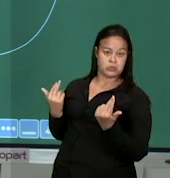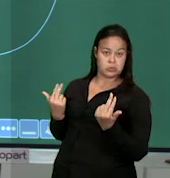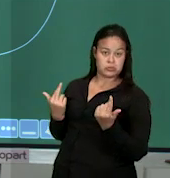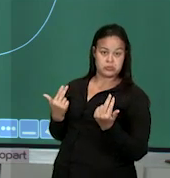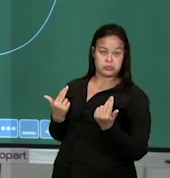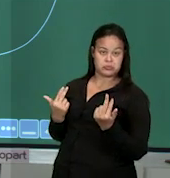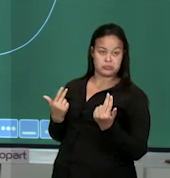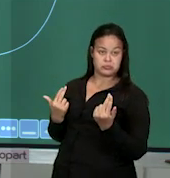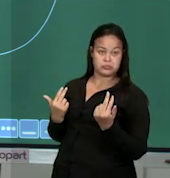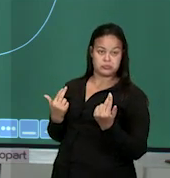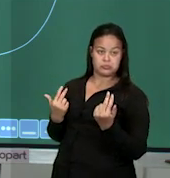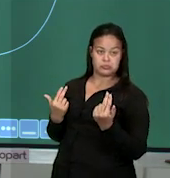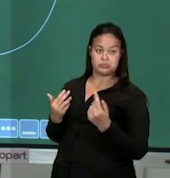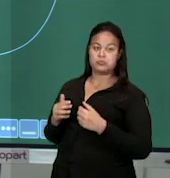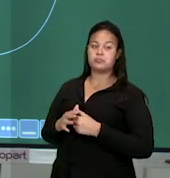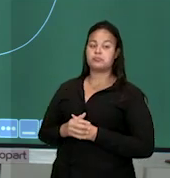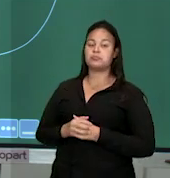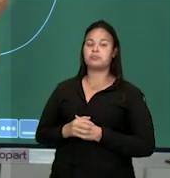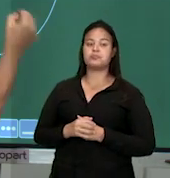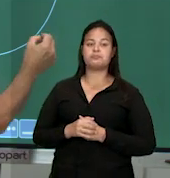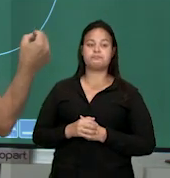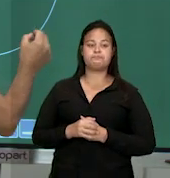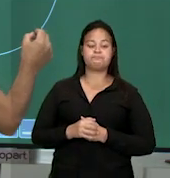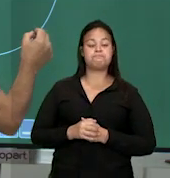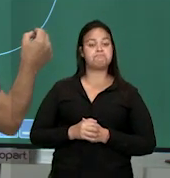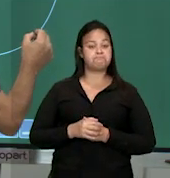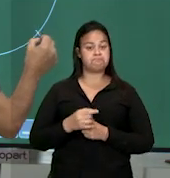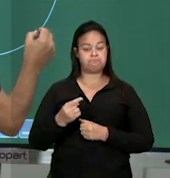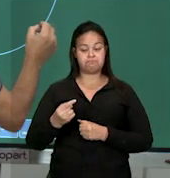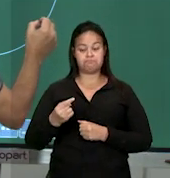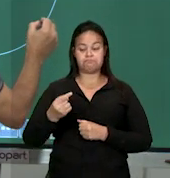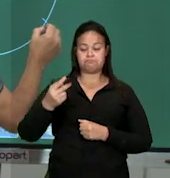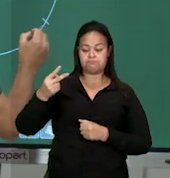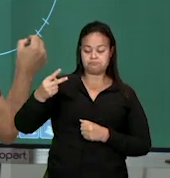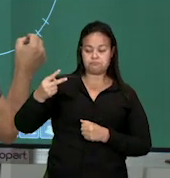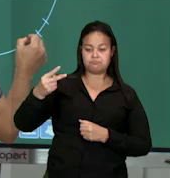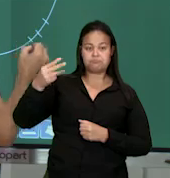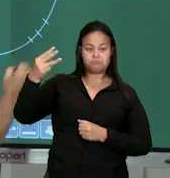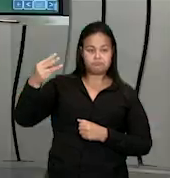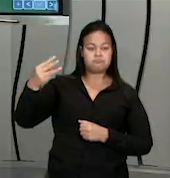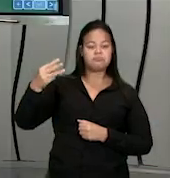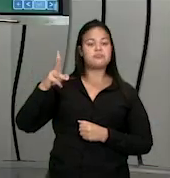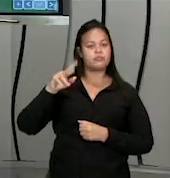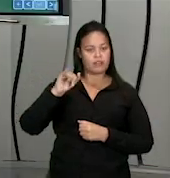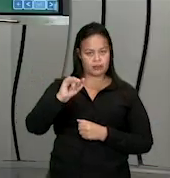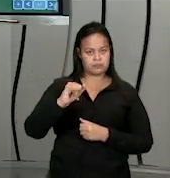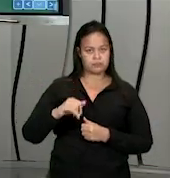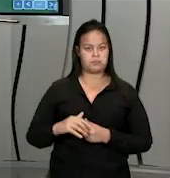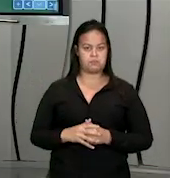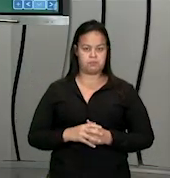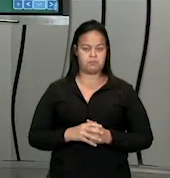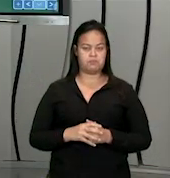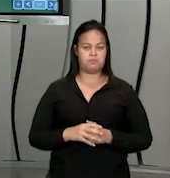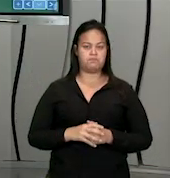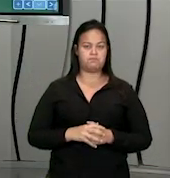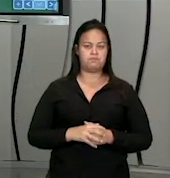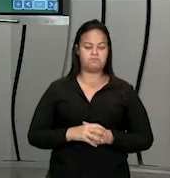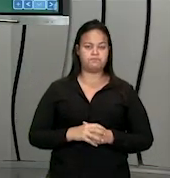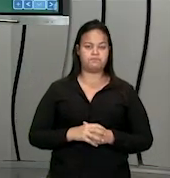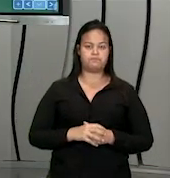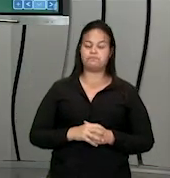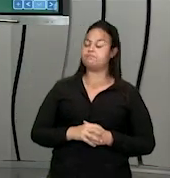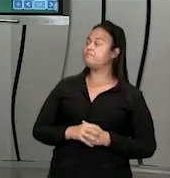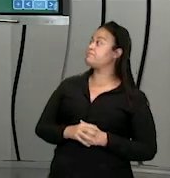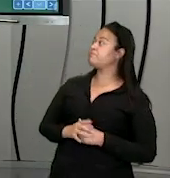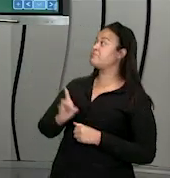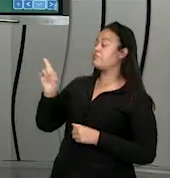meio, um para cima, um para baixo. No meio, um para cima e um para baixo. E aqui